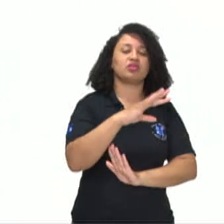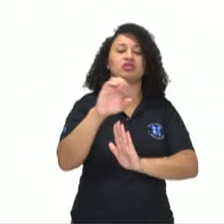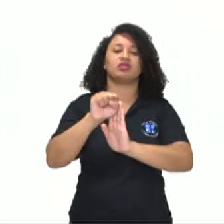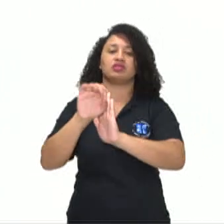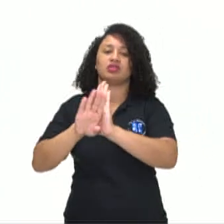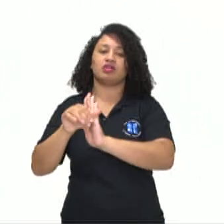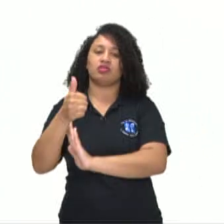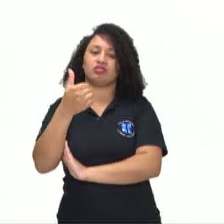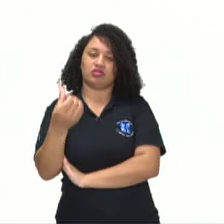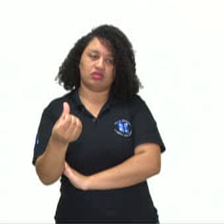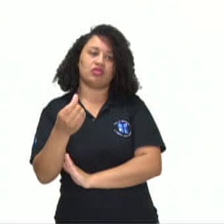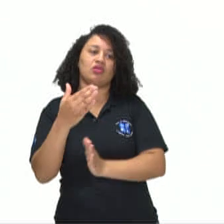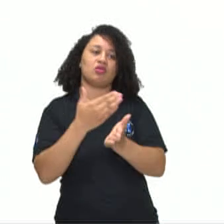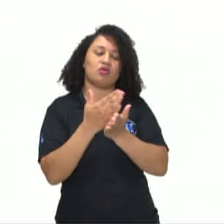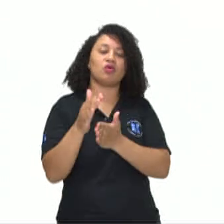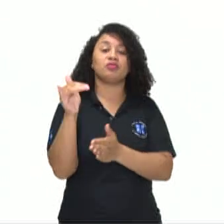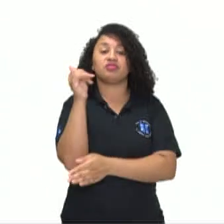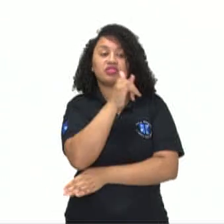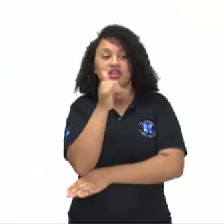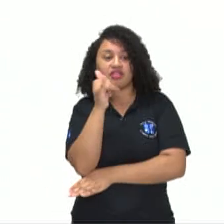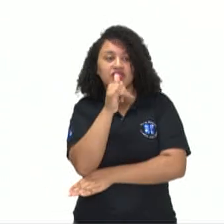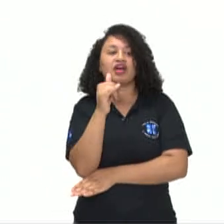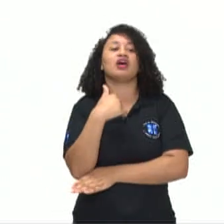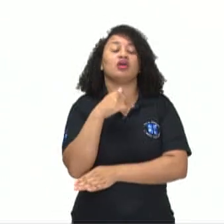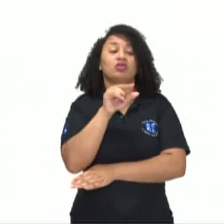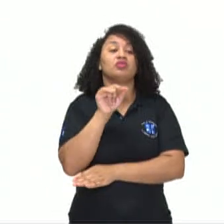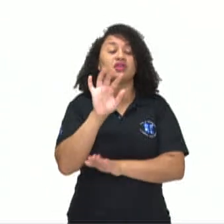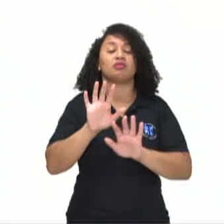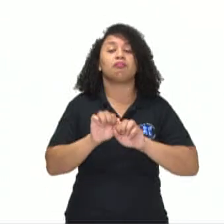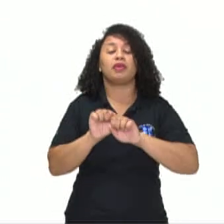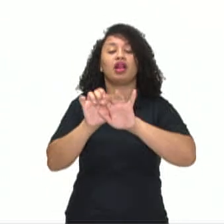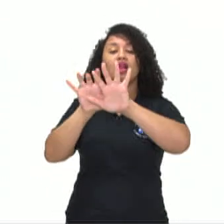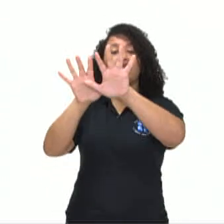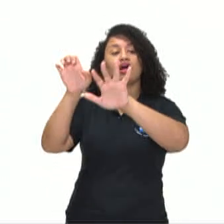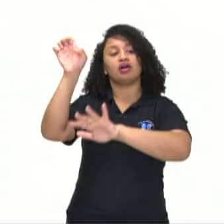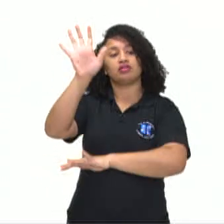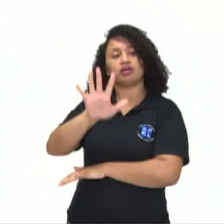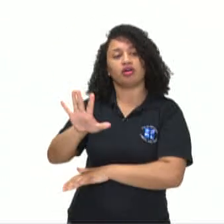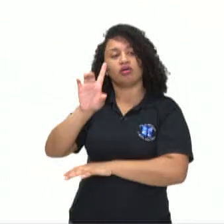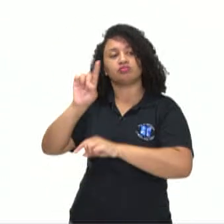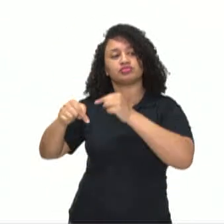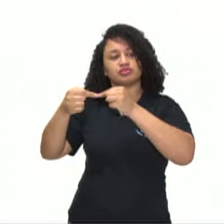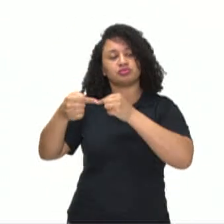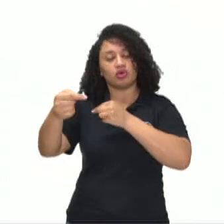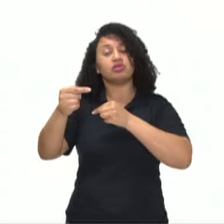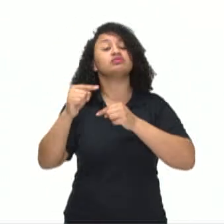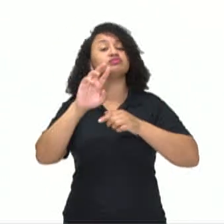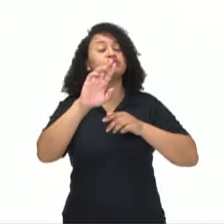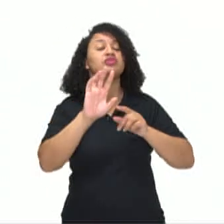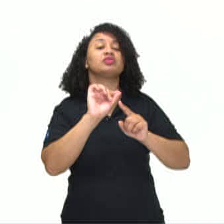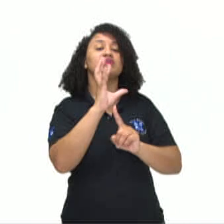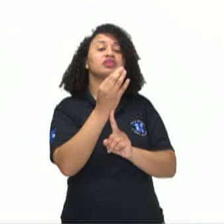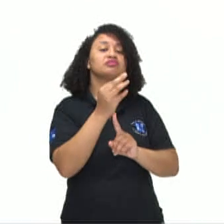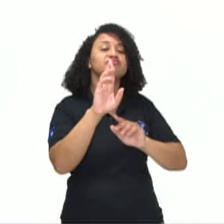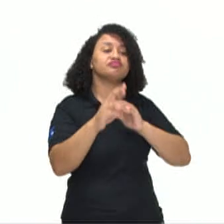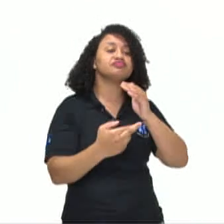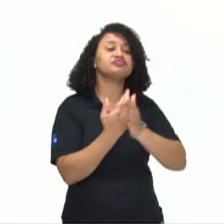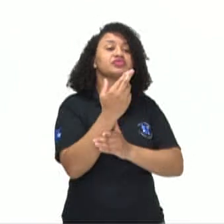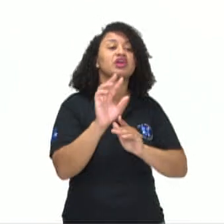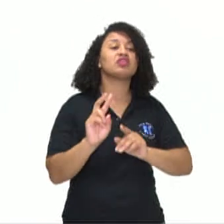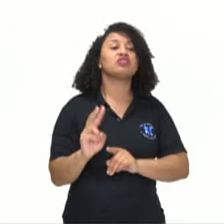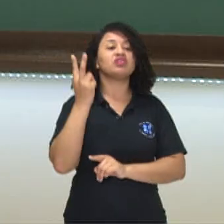e XVI, com início na Itália, vai se expandir para toda a Europa e os artistas